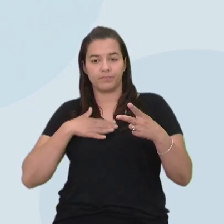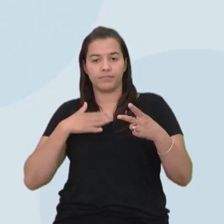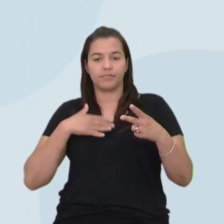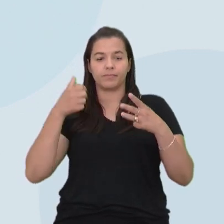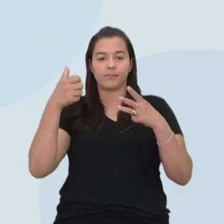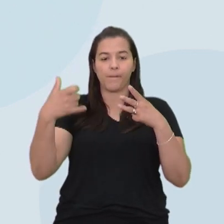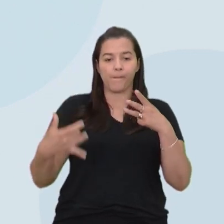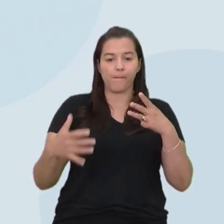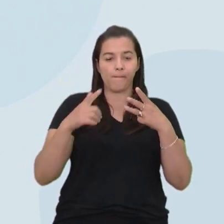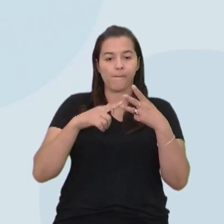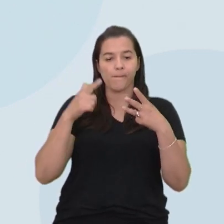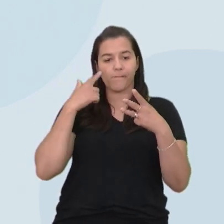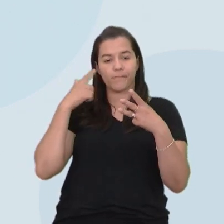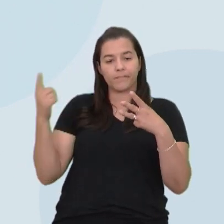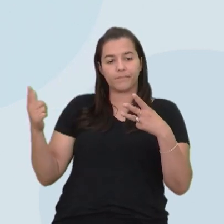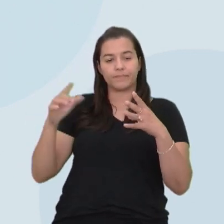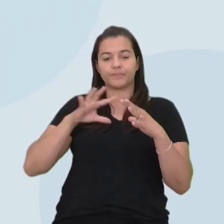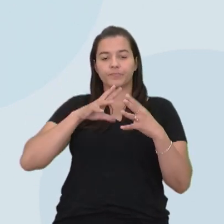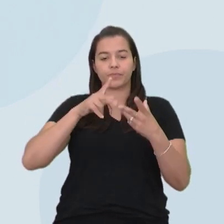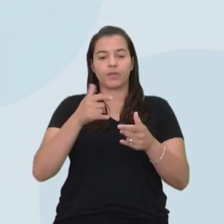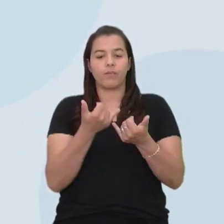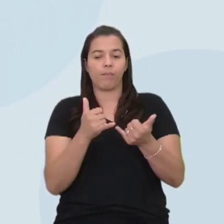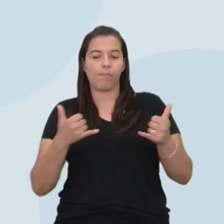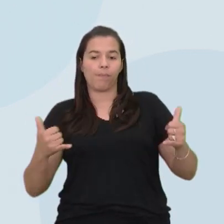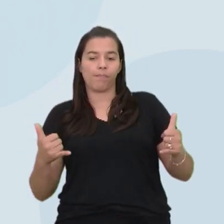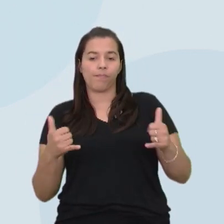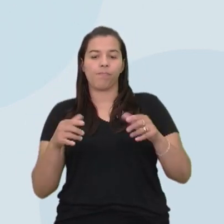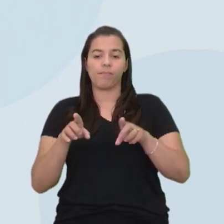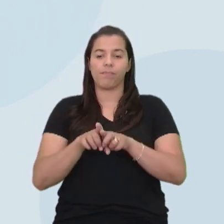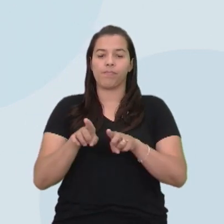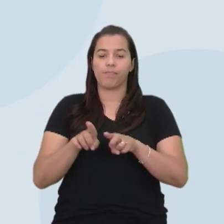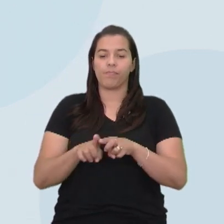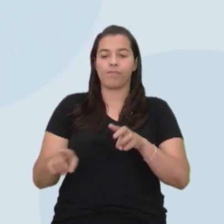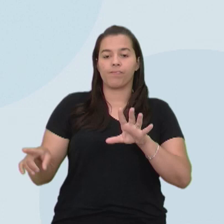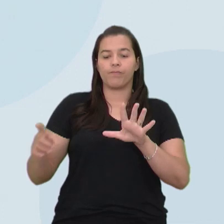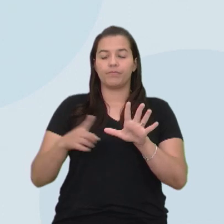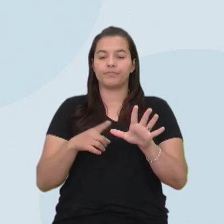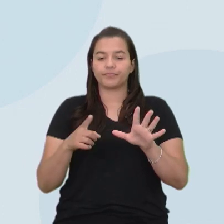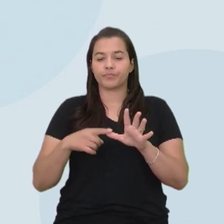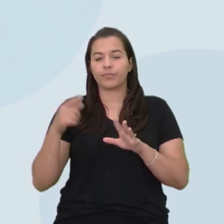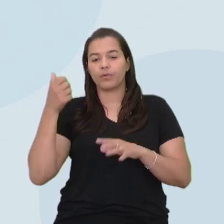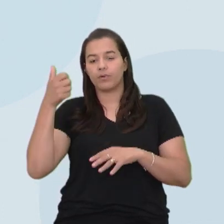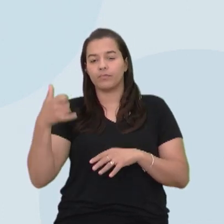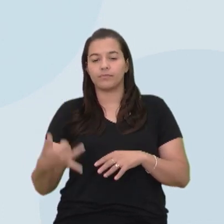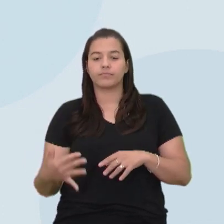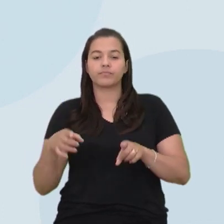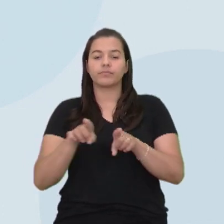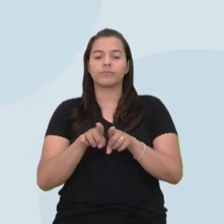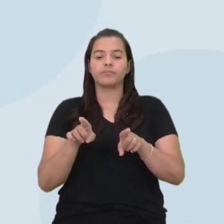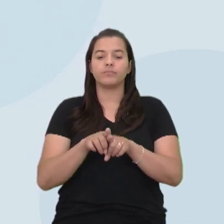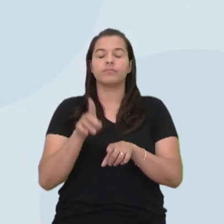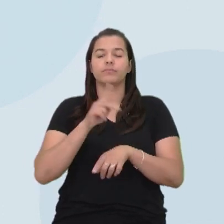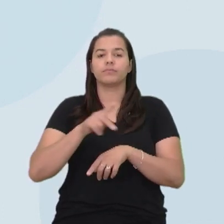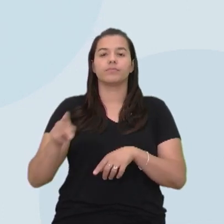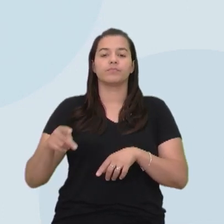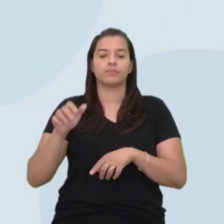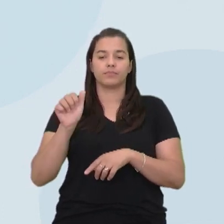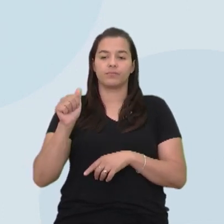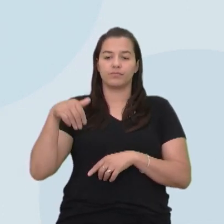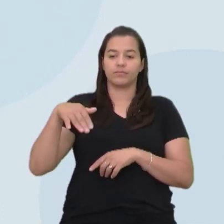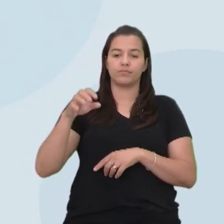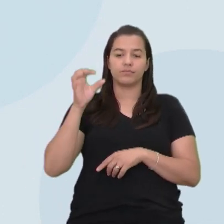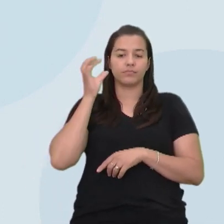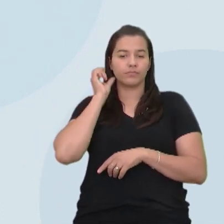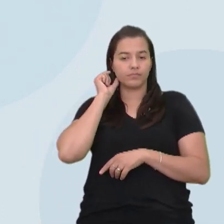professora Roberta. Universo Elétrico no Mundo dos Jogos, professora Viviane. E Design de Games, professor Anderson. Então, esses